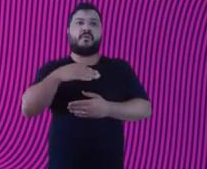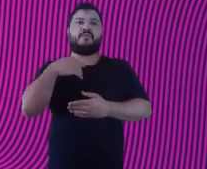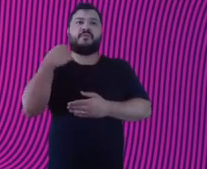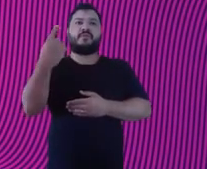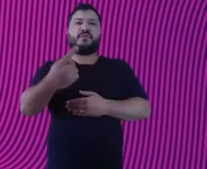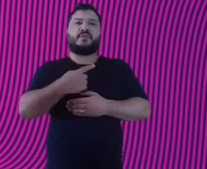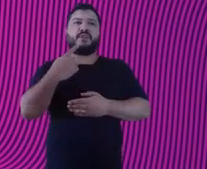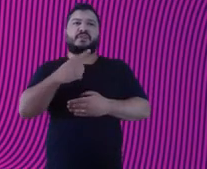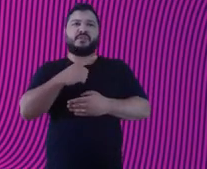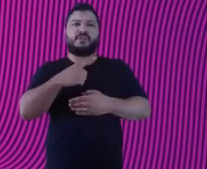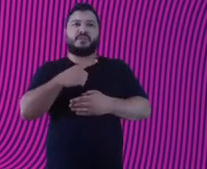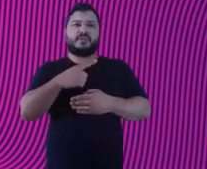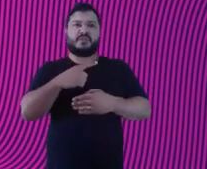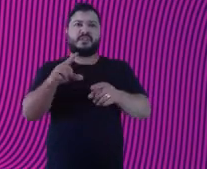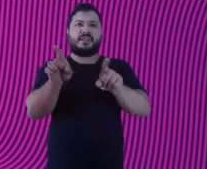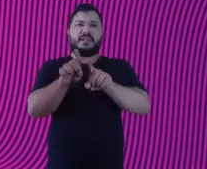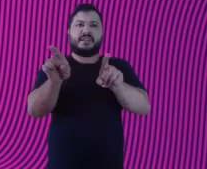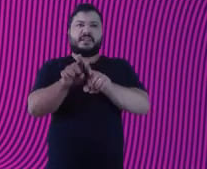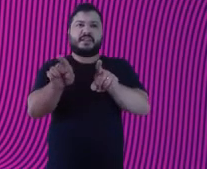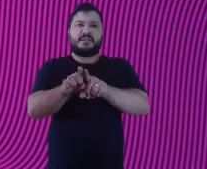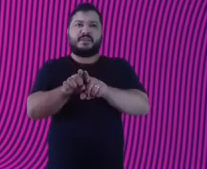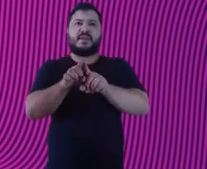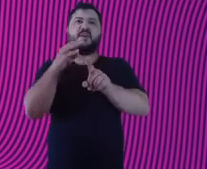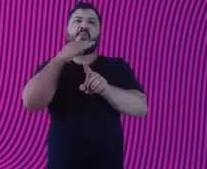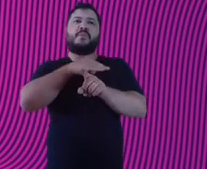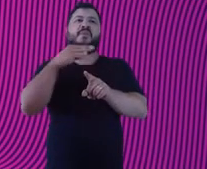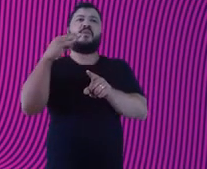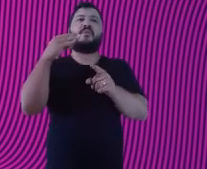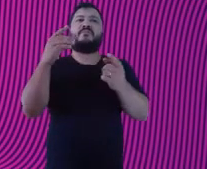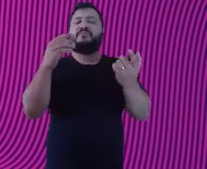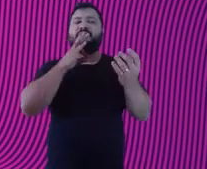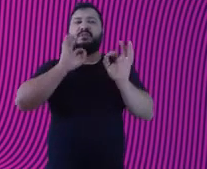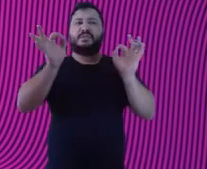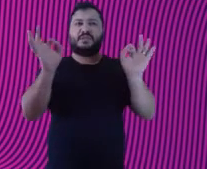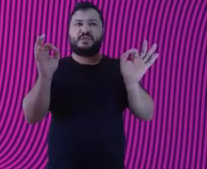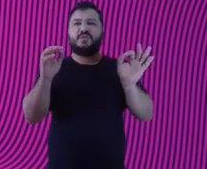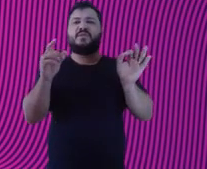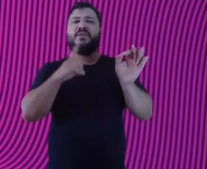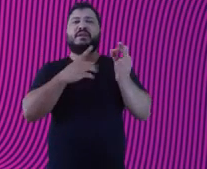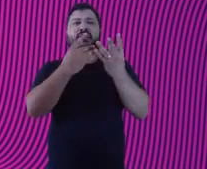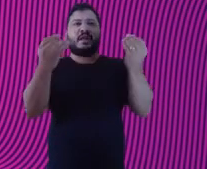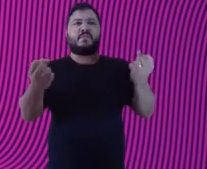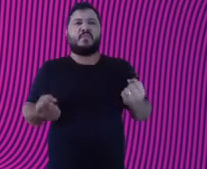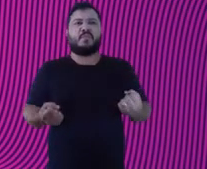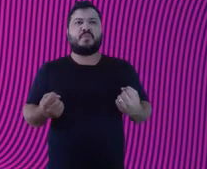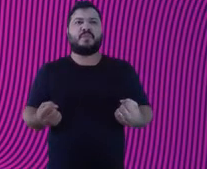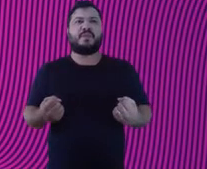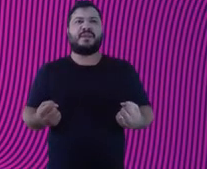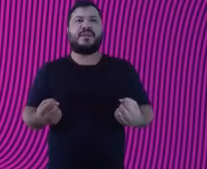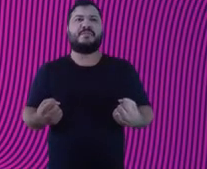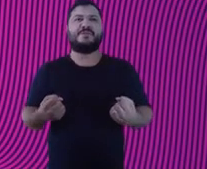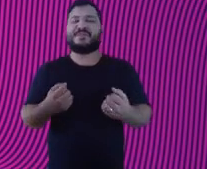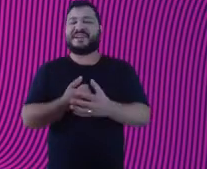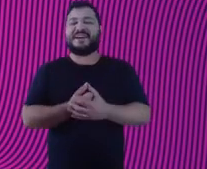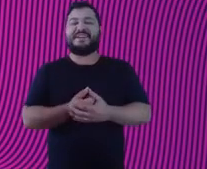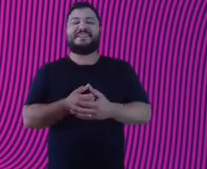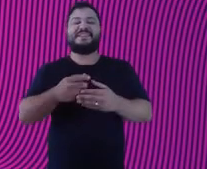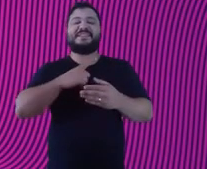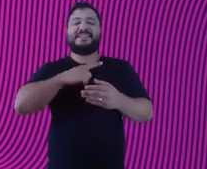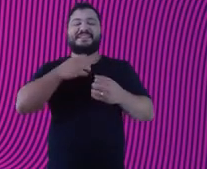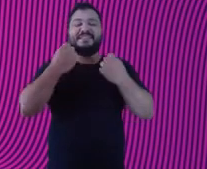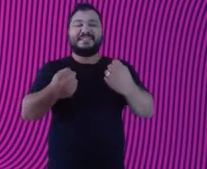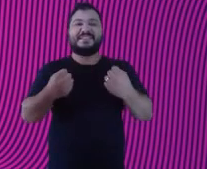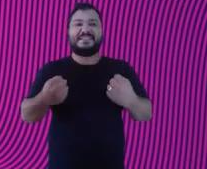o paciente também, a opinião óbvia, assim, sem dúvida, a opinião do paciente tem muito peso nessa situação, né? O